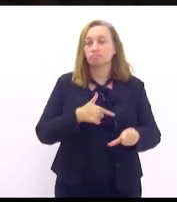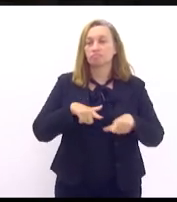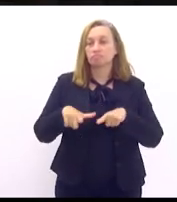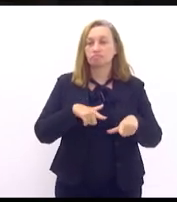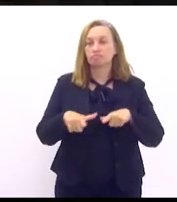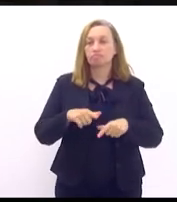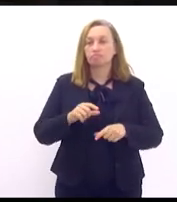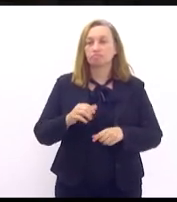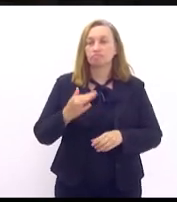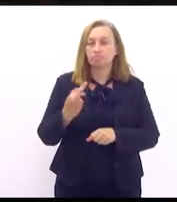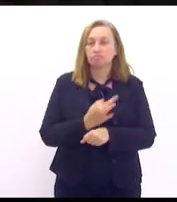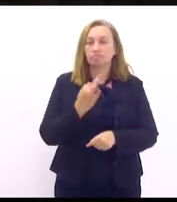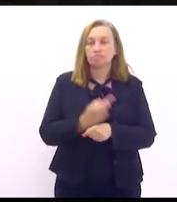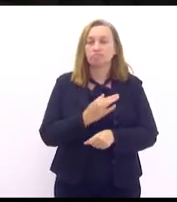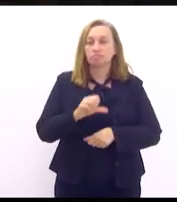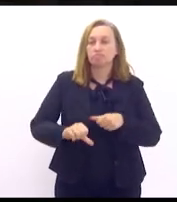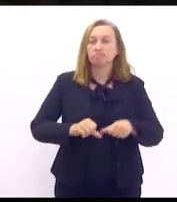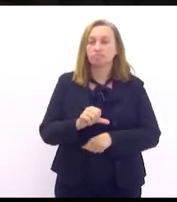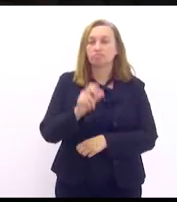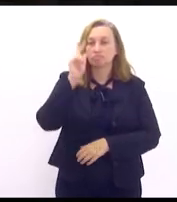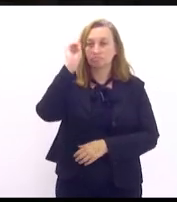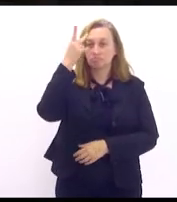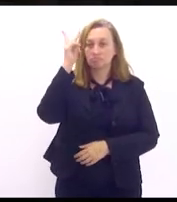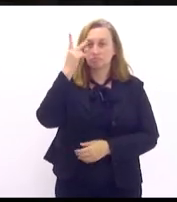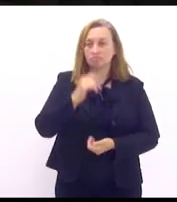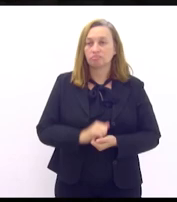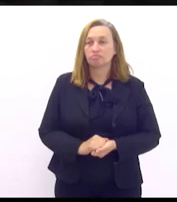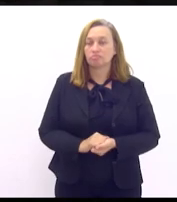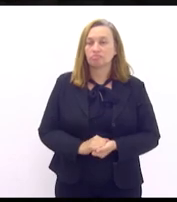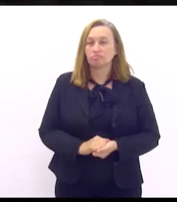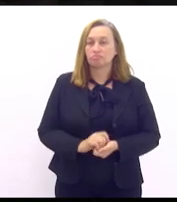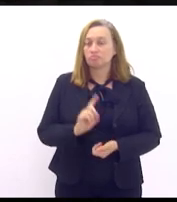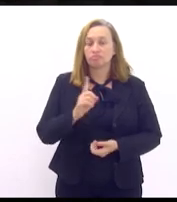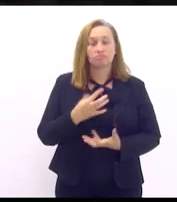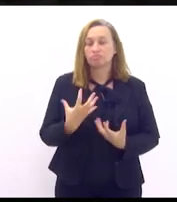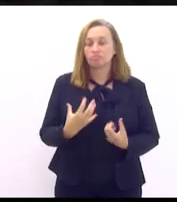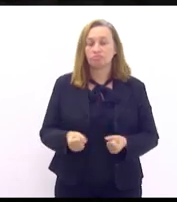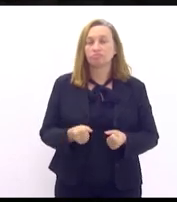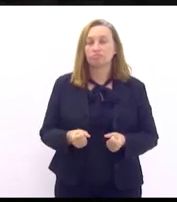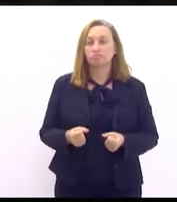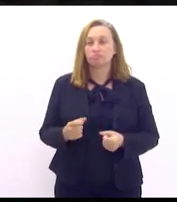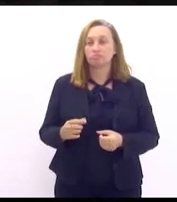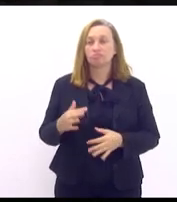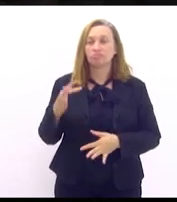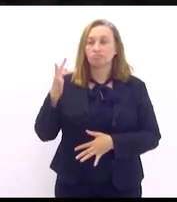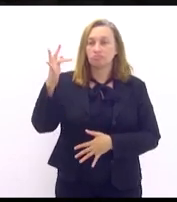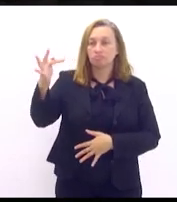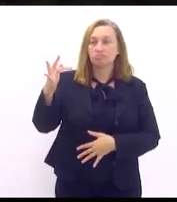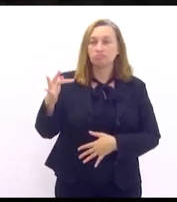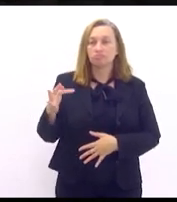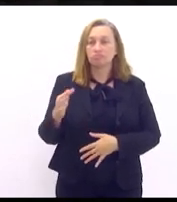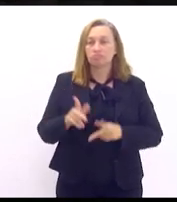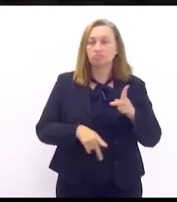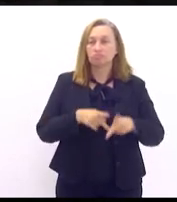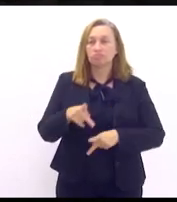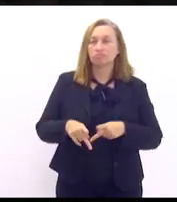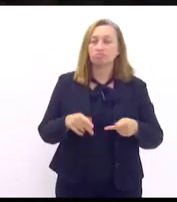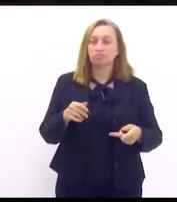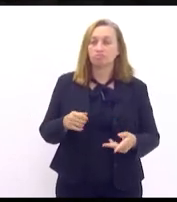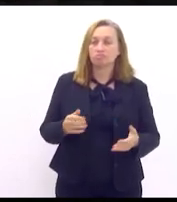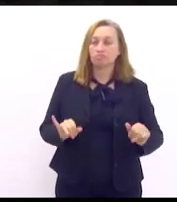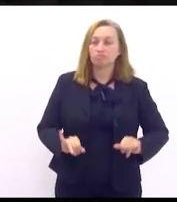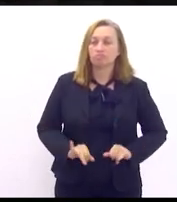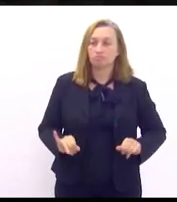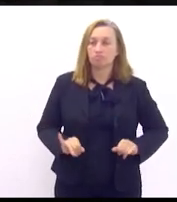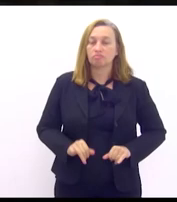a resistência para tentar mudar essa história. E não vamos admitir que as próximas gerações paguem o preço pelas irresponsabilidades